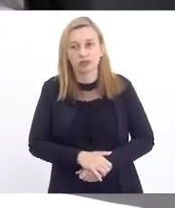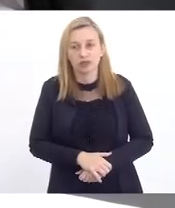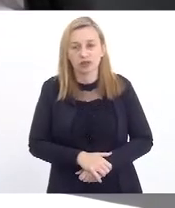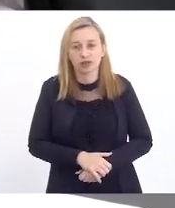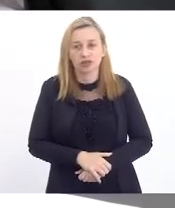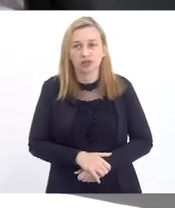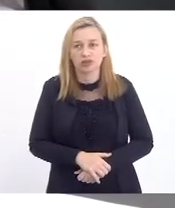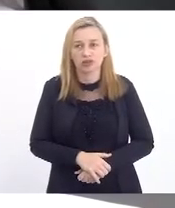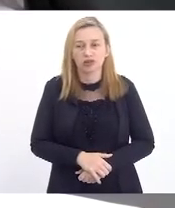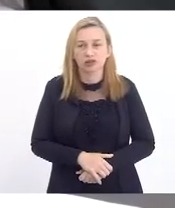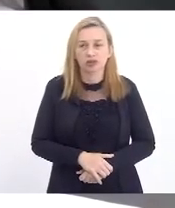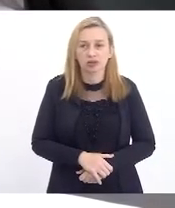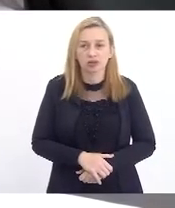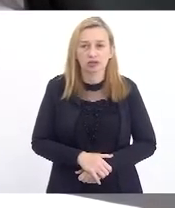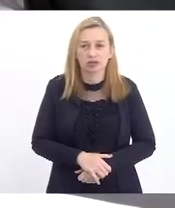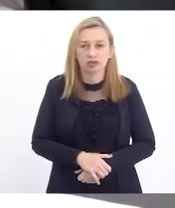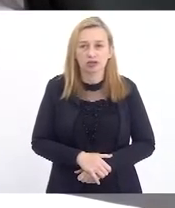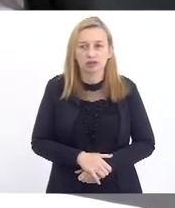nobre companheiro.